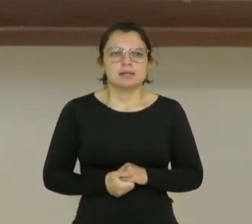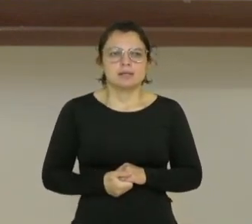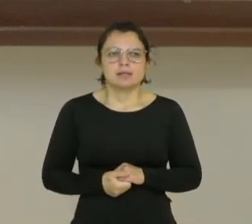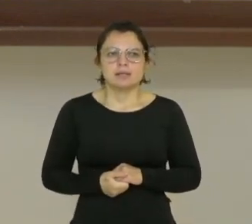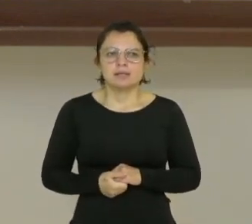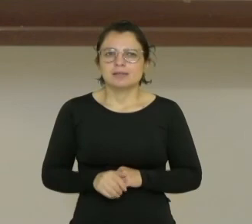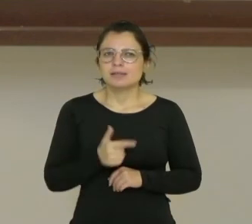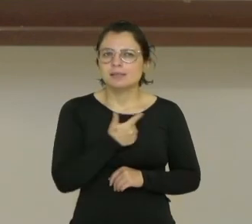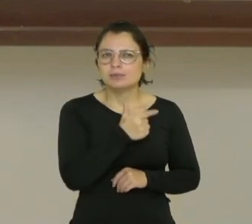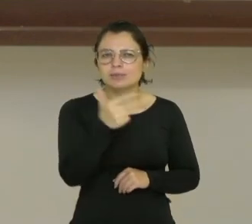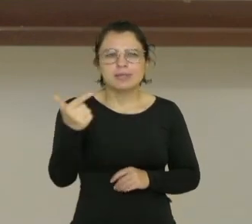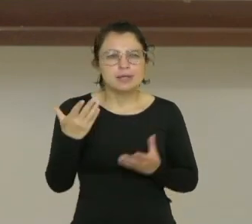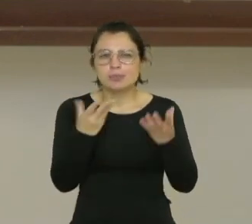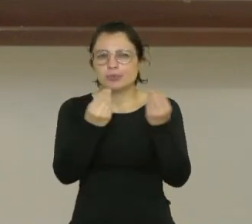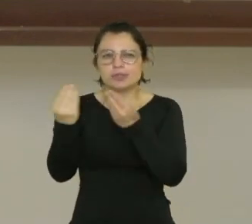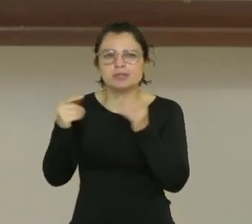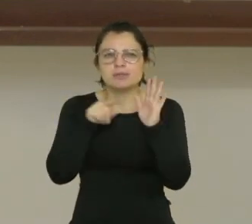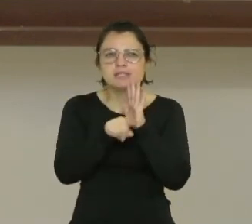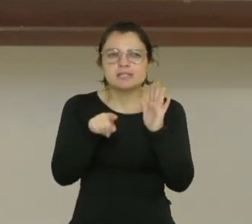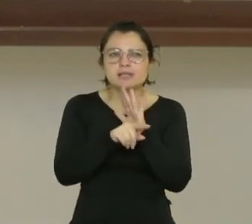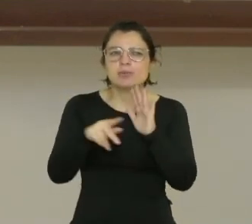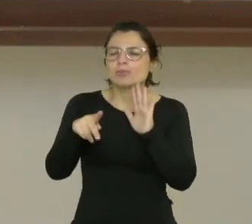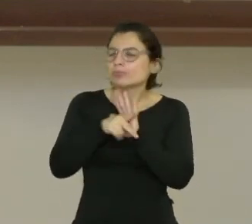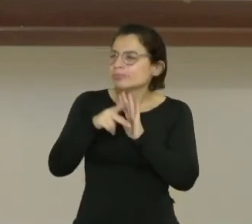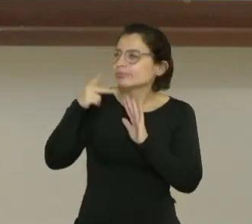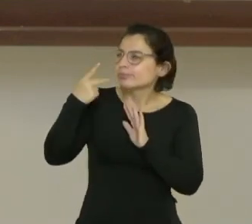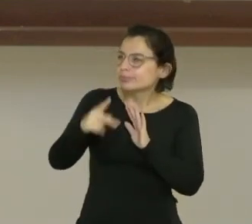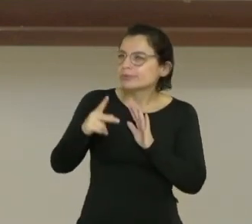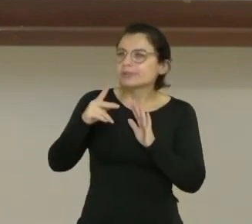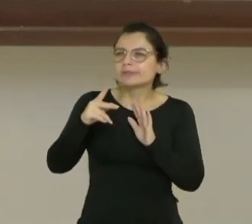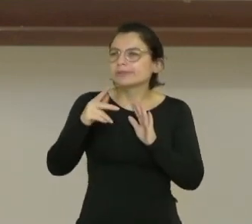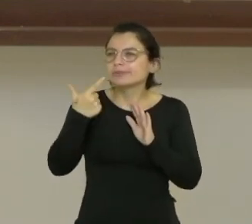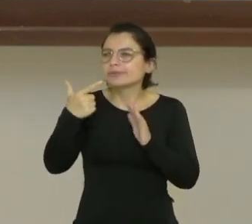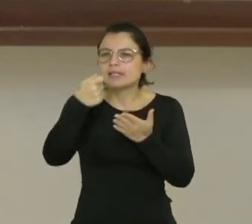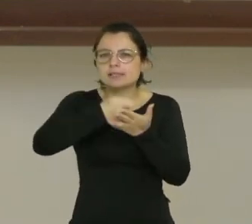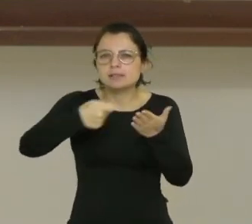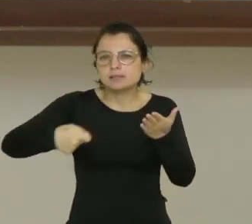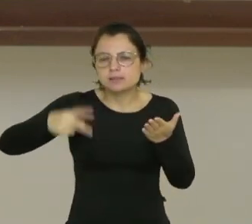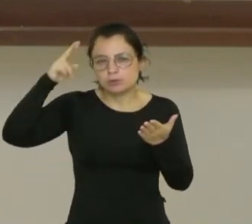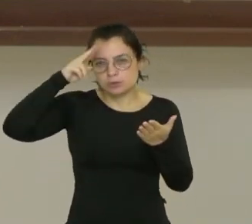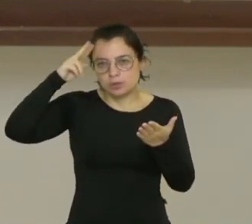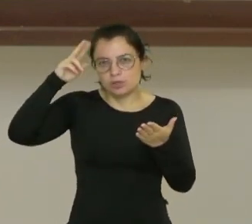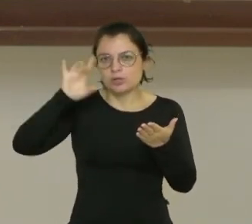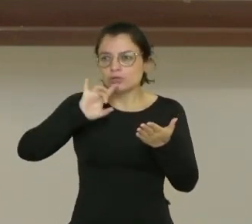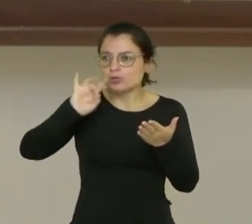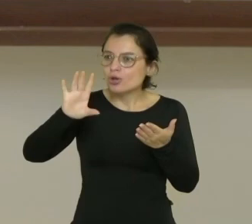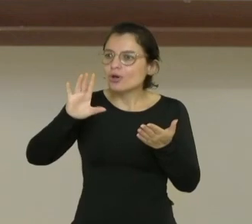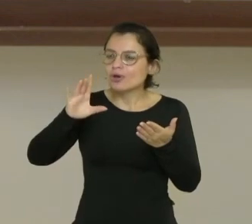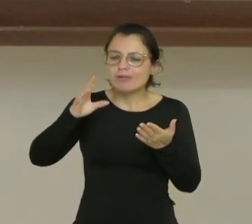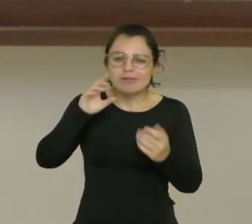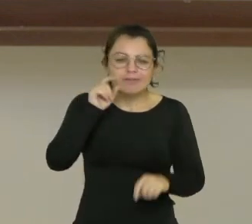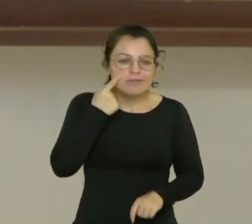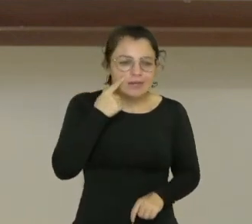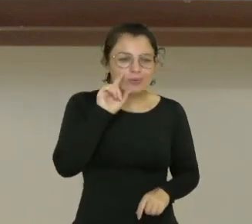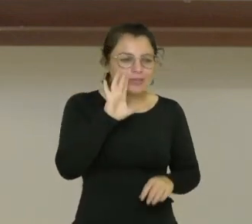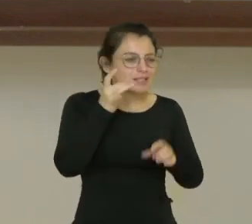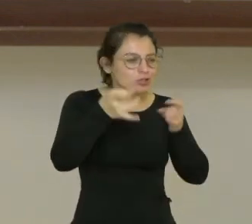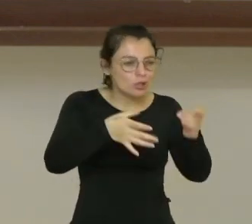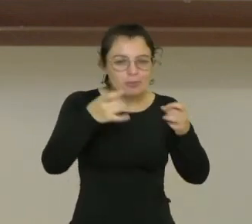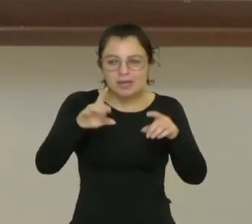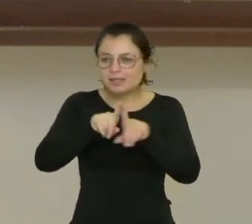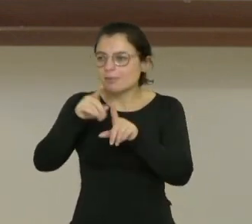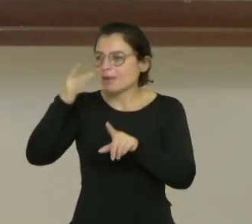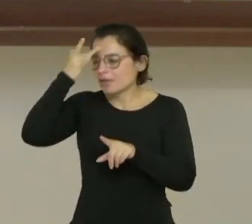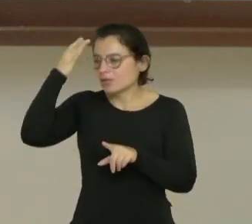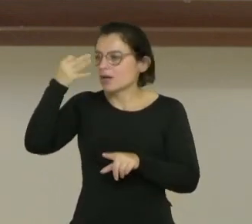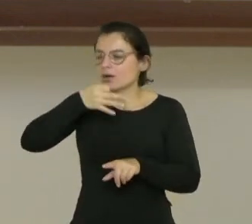tem muitas pesquisas sobre isso, por quê? Porque é só possível fazer a partir dos artefatos deixados pelos índios e dos relatos